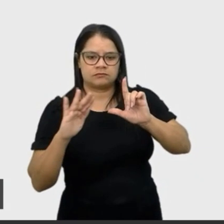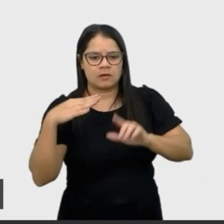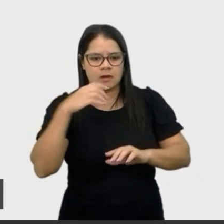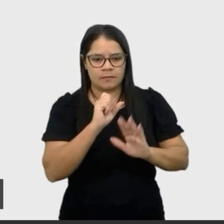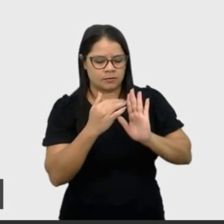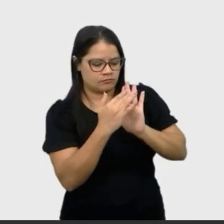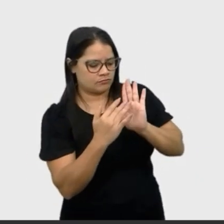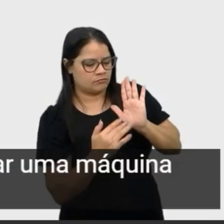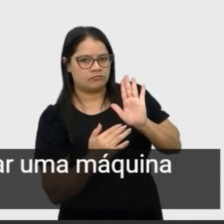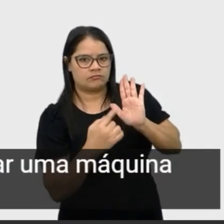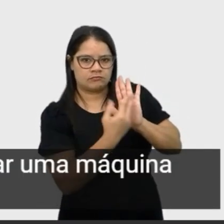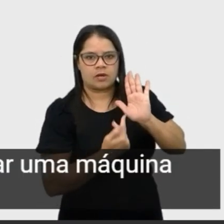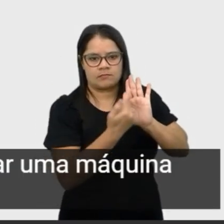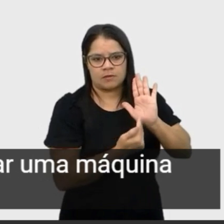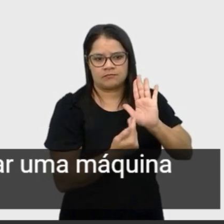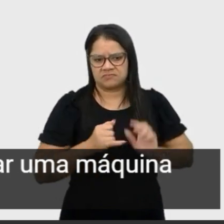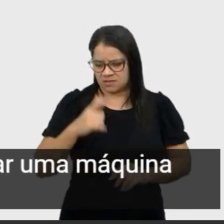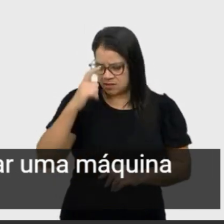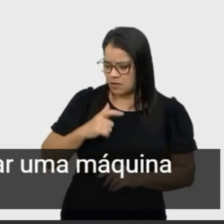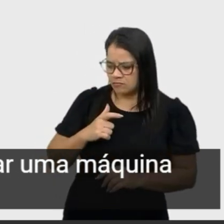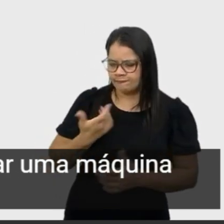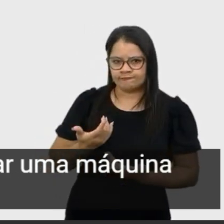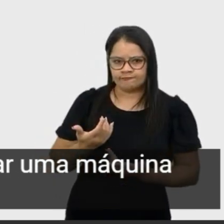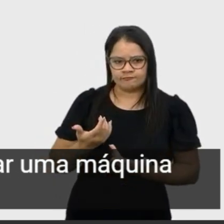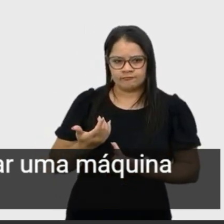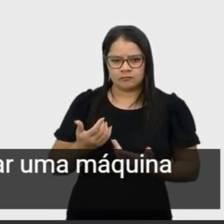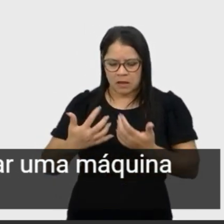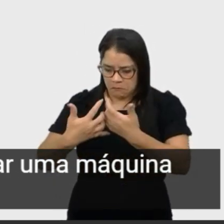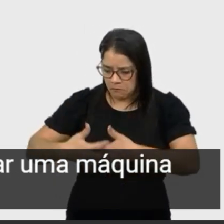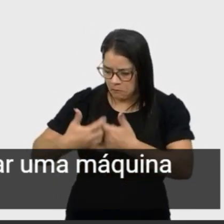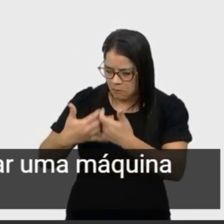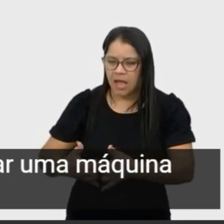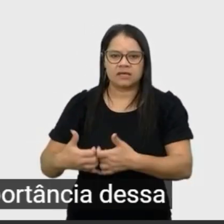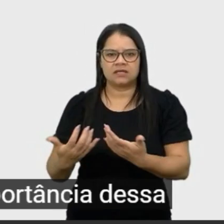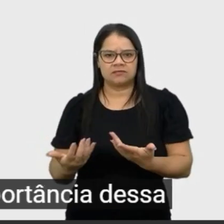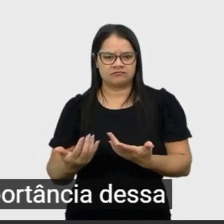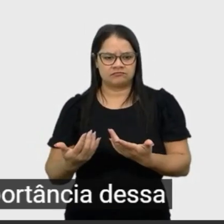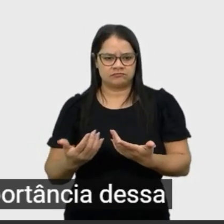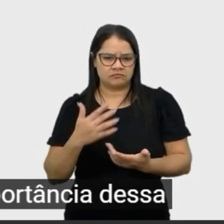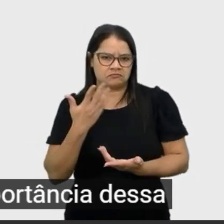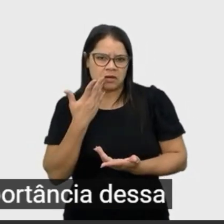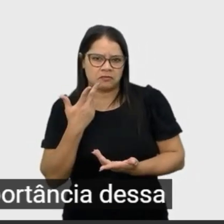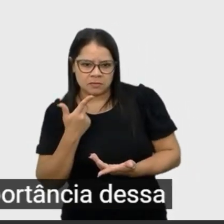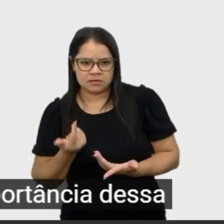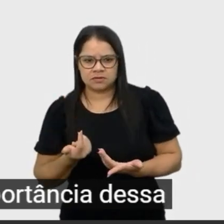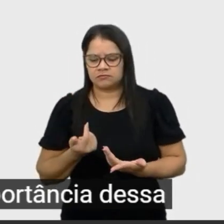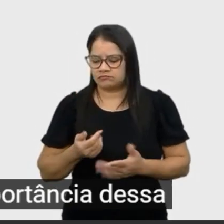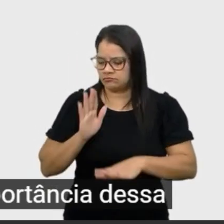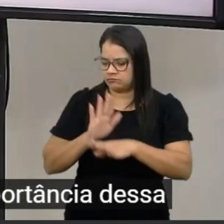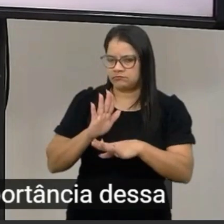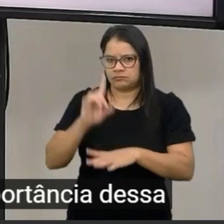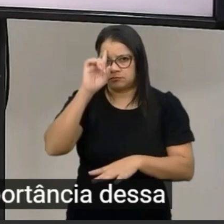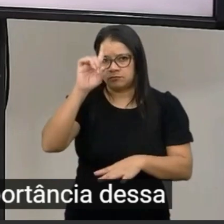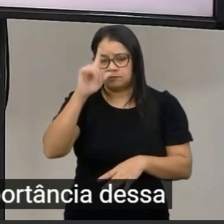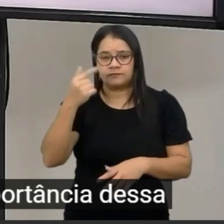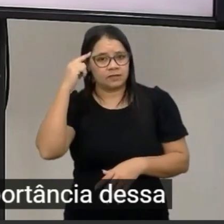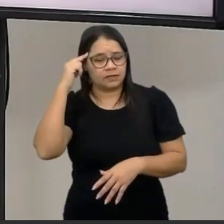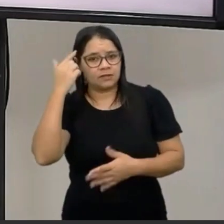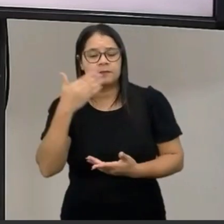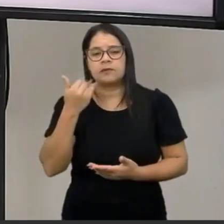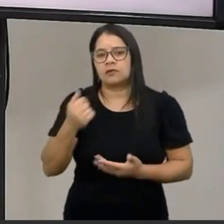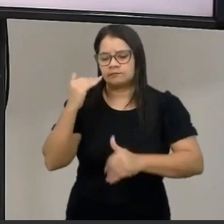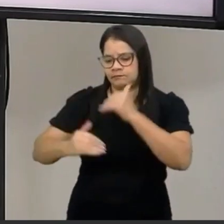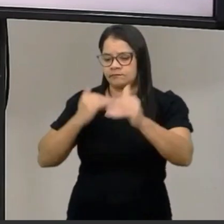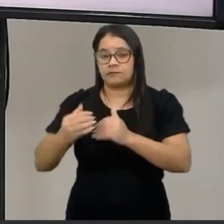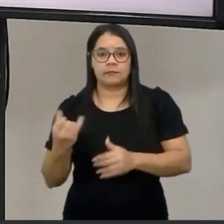uma reflexão para esse estudante. Se eu fosse uma máquina, então, cada estudante deve desenhar uma máquina automatizada que poderia ajudá-lo na rotina. Então, ele vai entendendo aí a importância